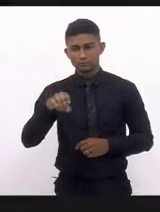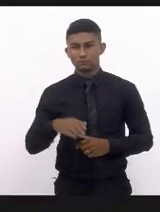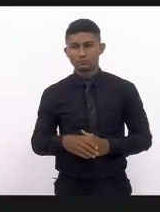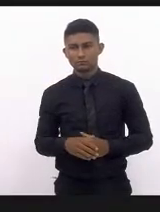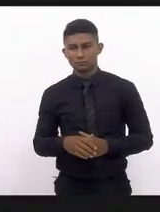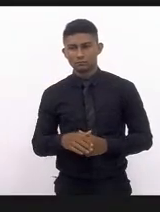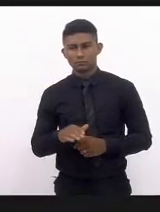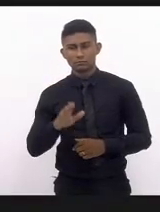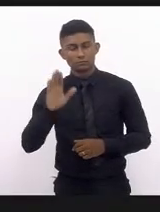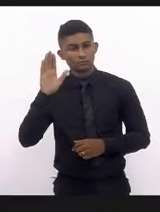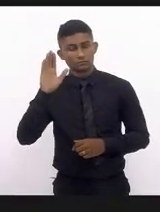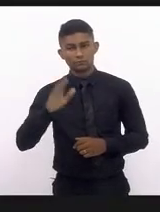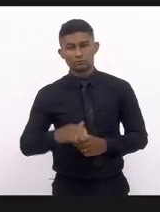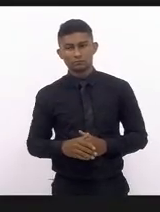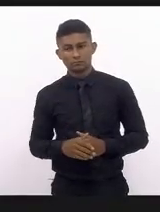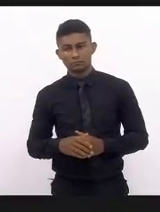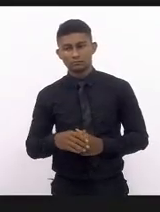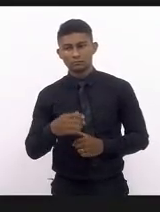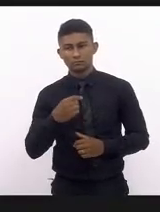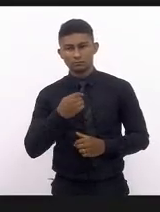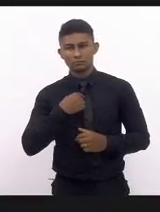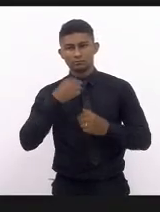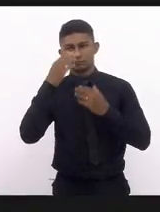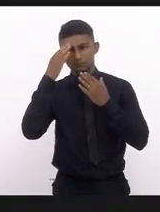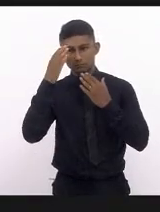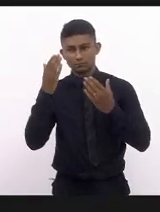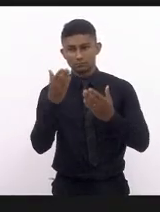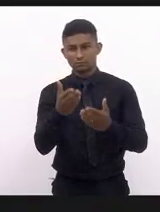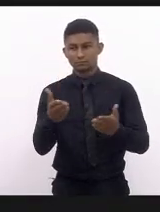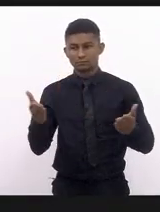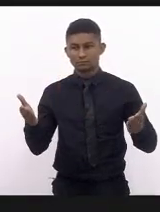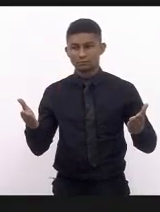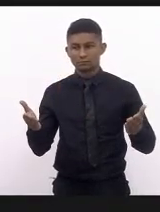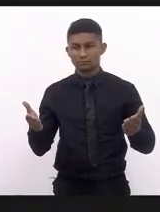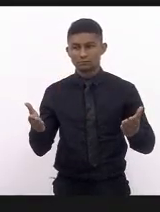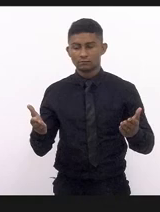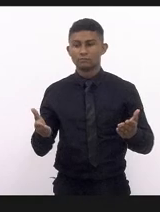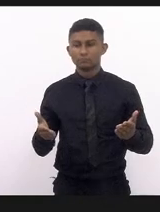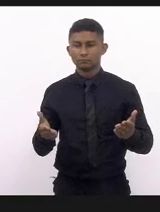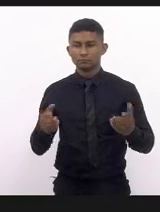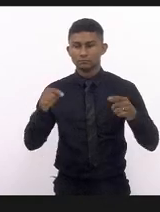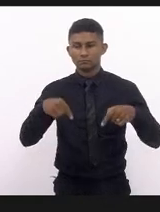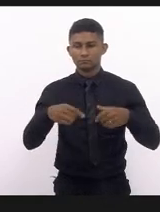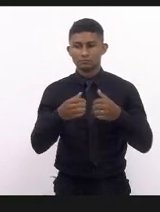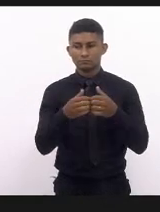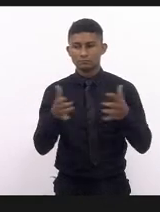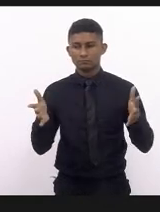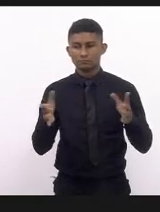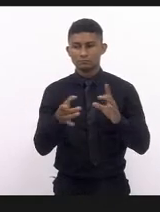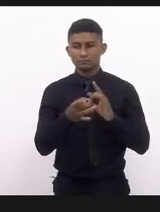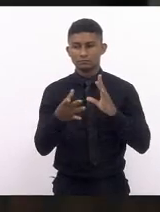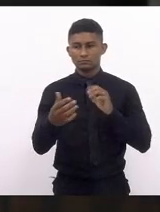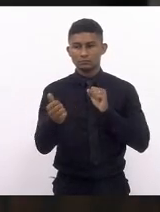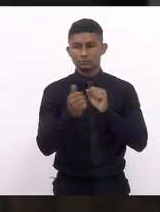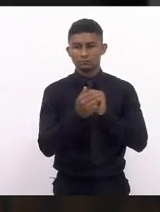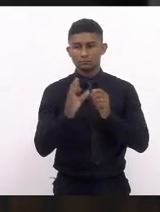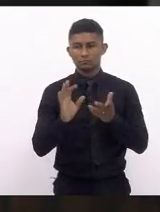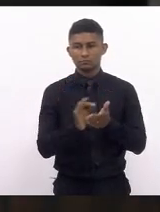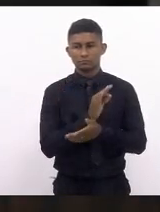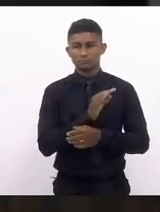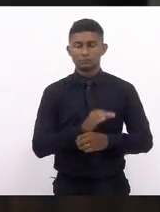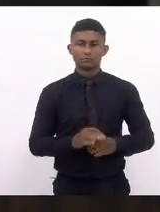Presidente o queria agradecer meus pais aí da com teoria abrir com autoria tá Presidente tá